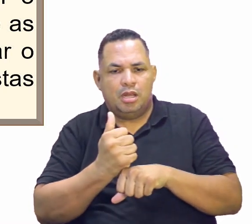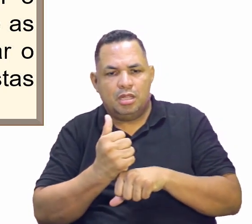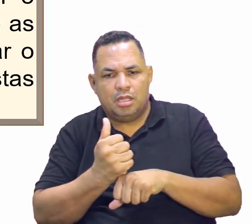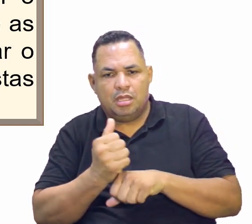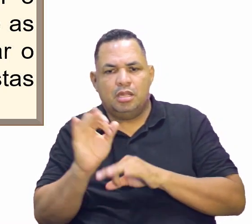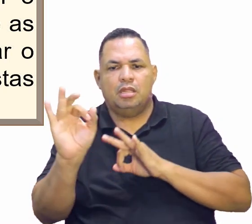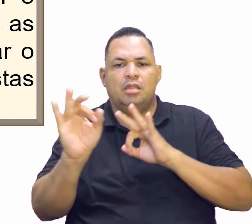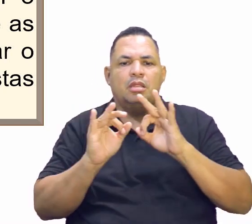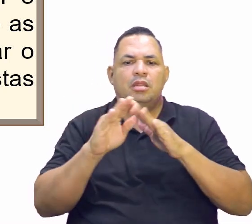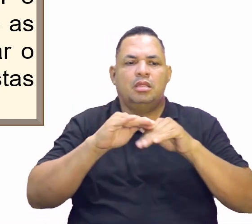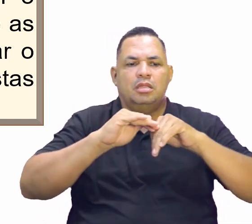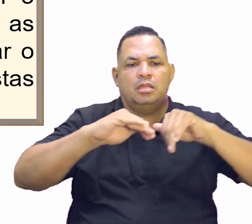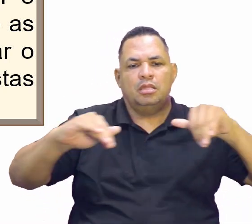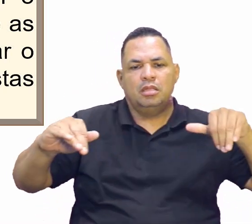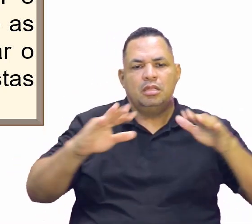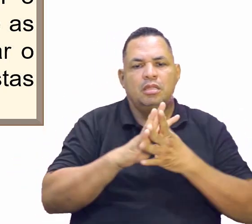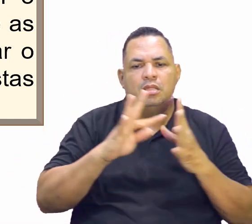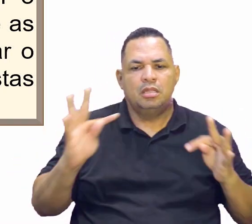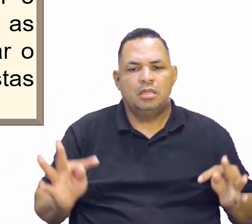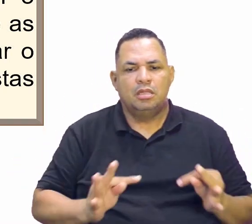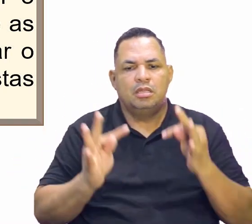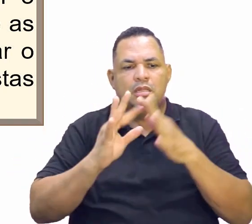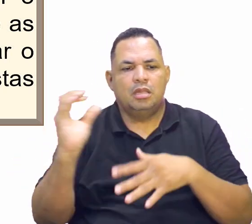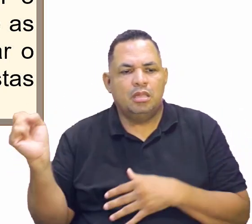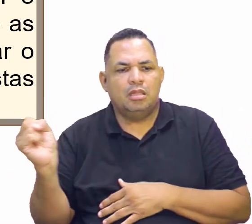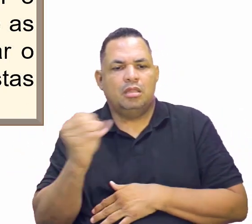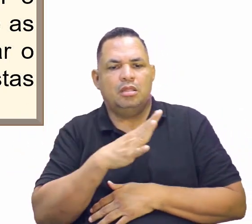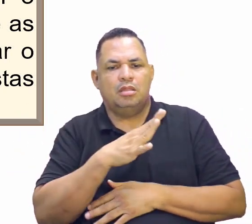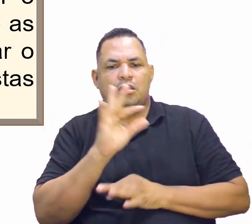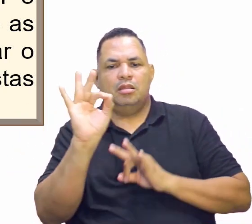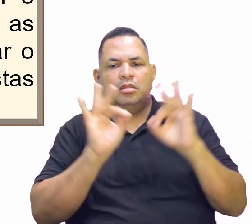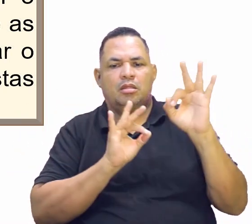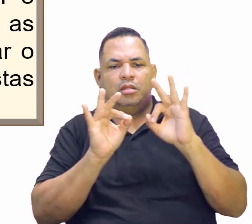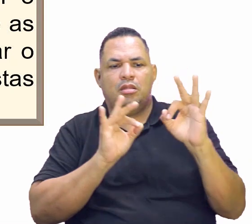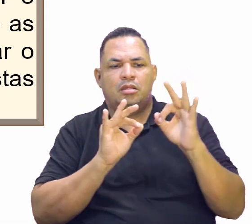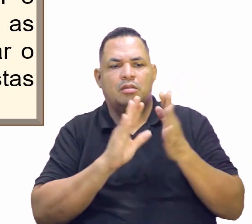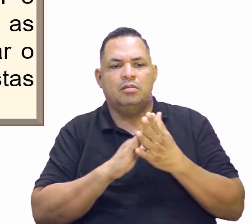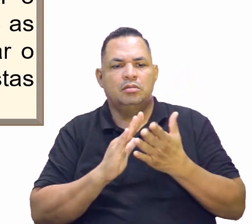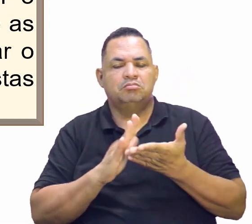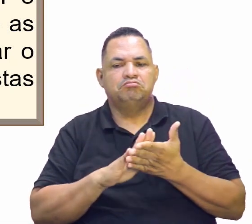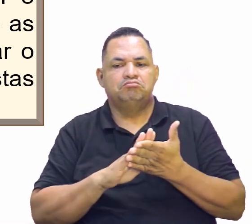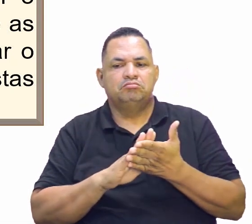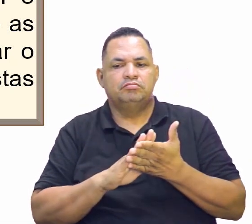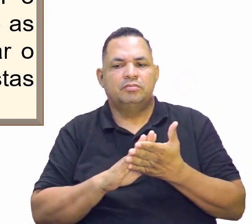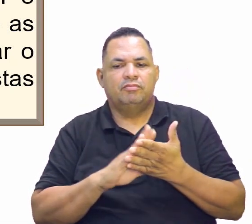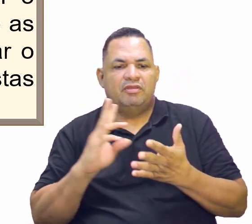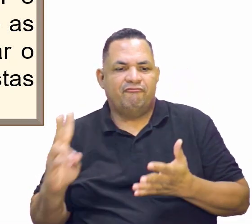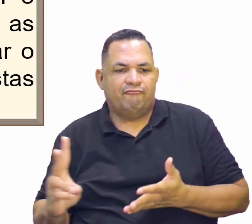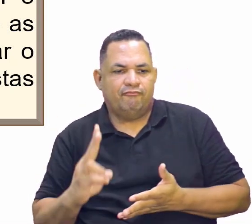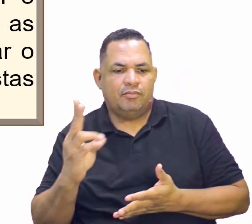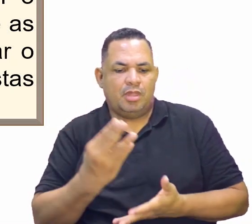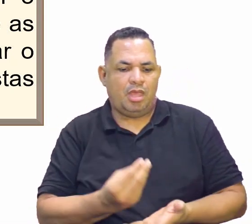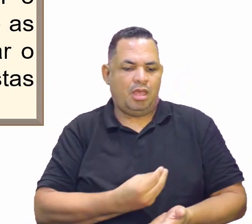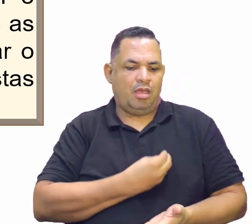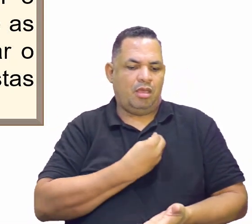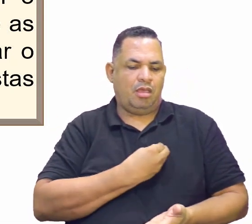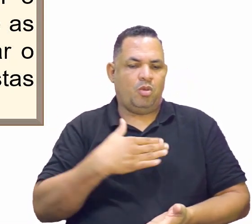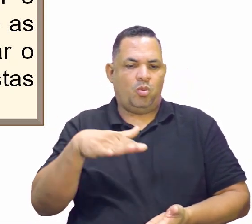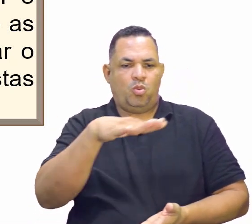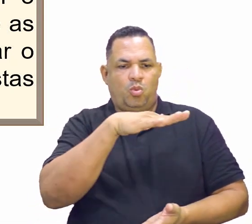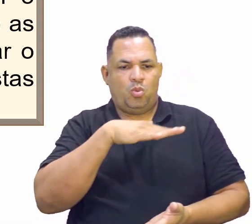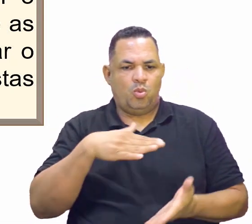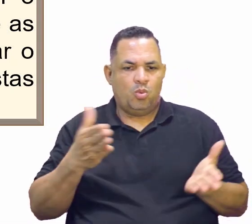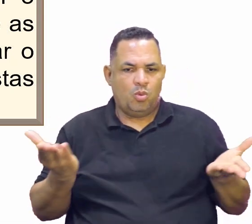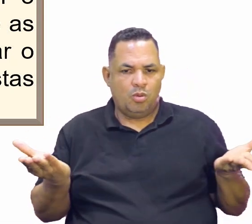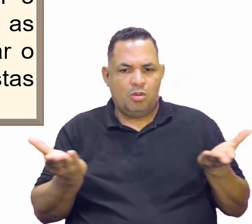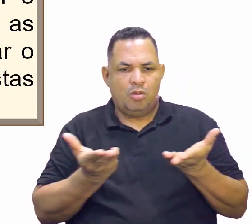velocidade, o movimento e as técnicas da velocidade, como maneira de exaltar o tempo presente. Por outro lado, os